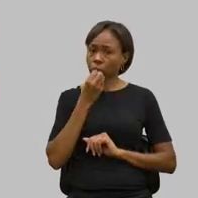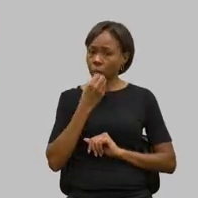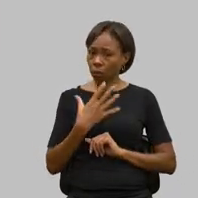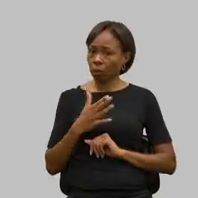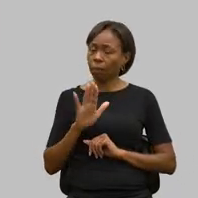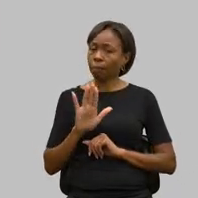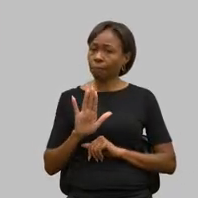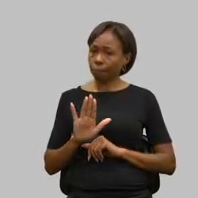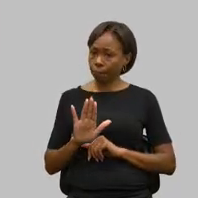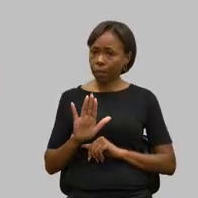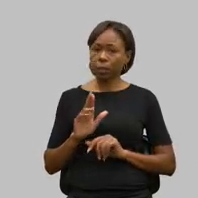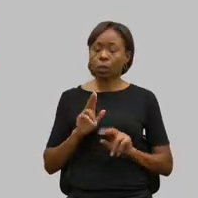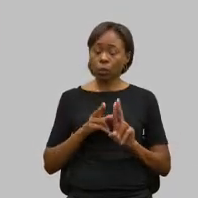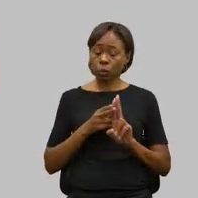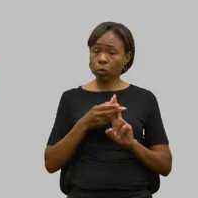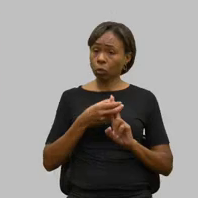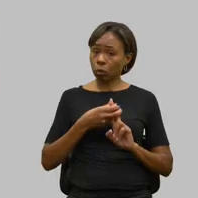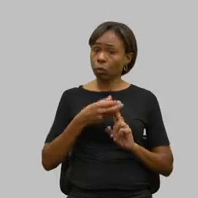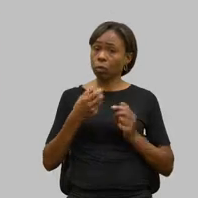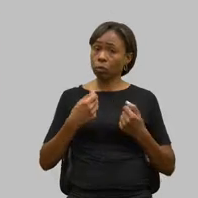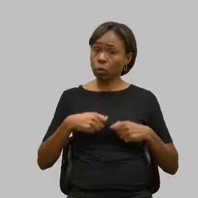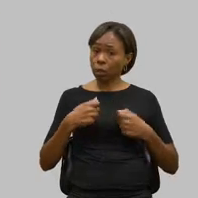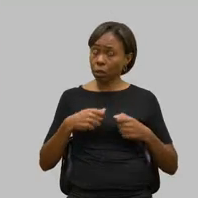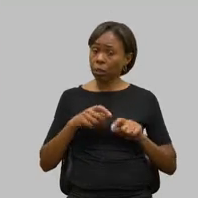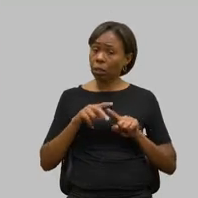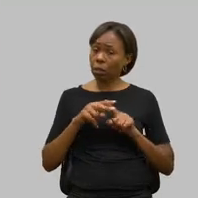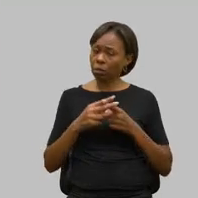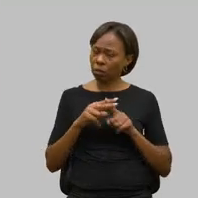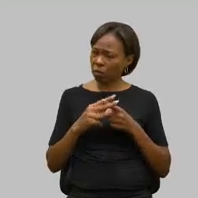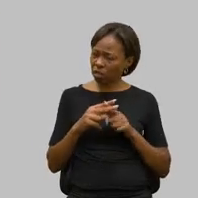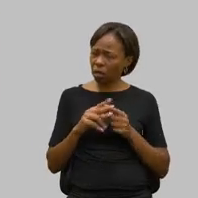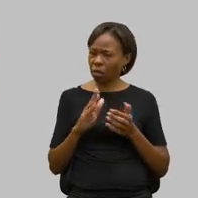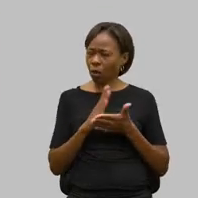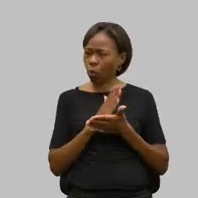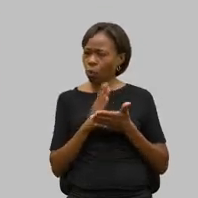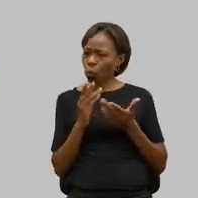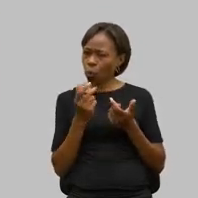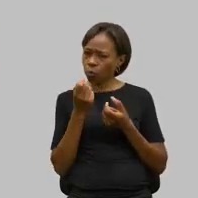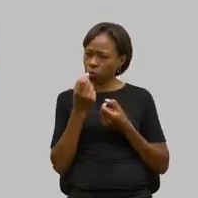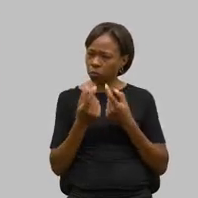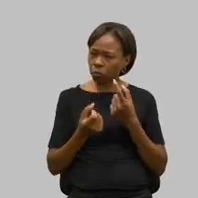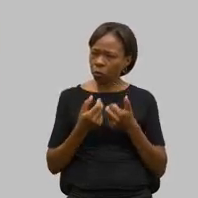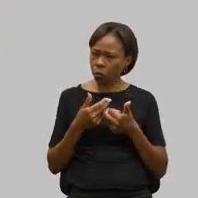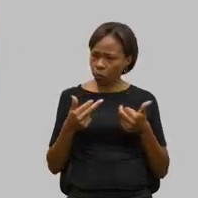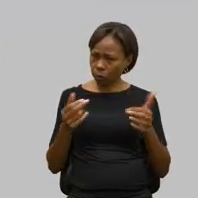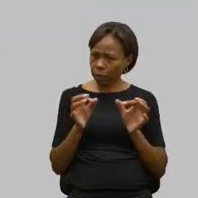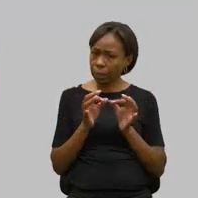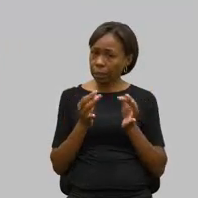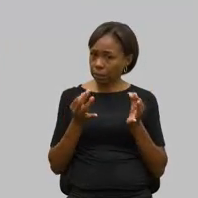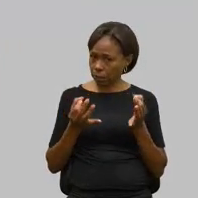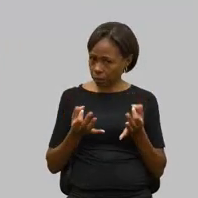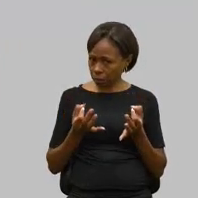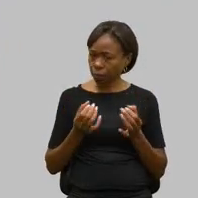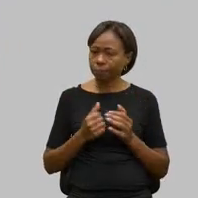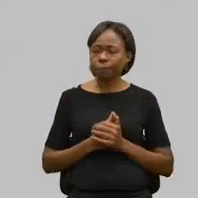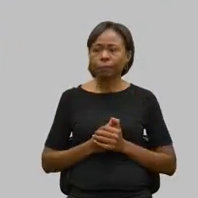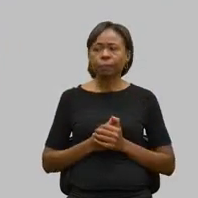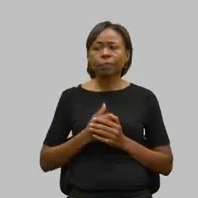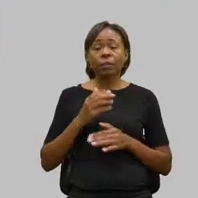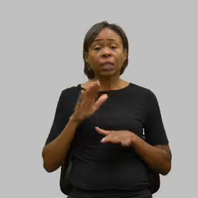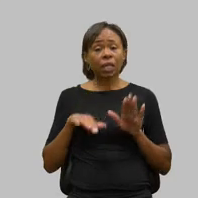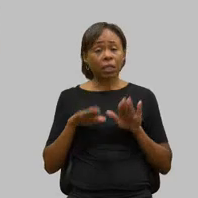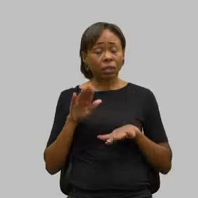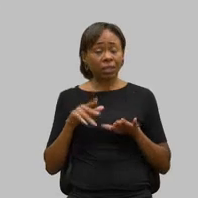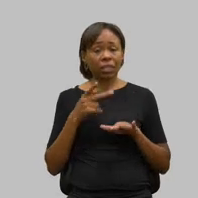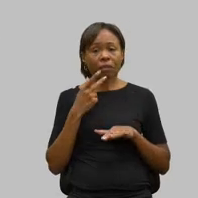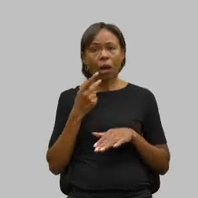eu acho que ainda o SUS precisa ser aprimorado em algumas questões simples. Às vezes a gente fala tanto